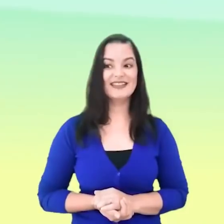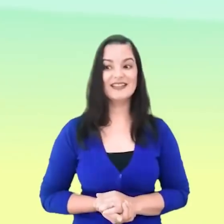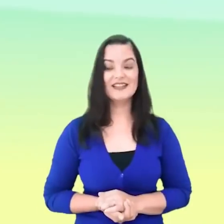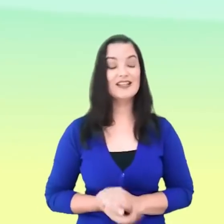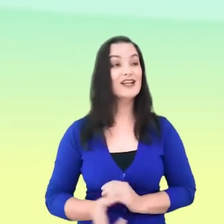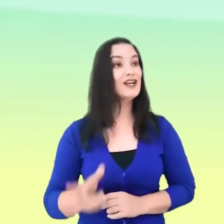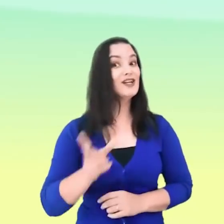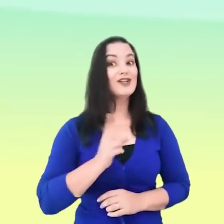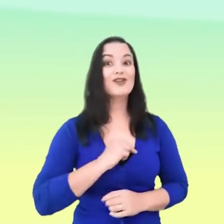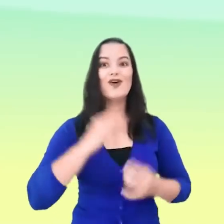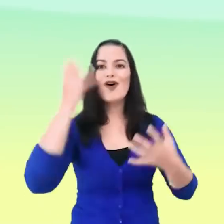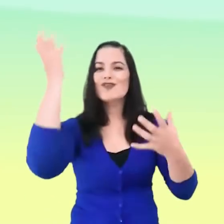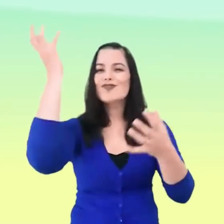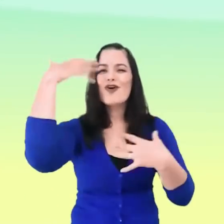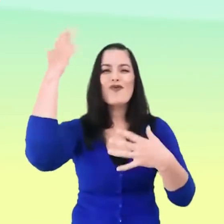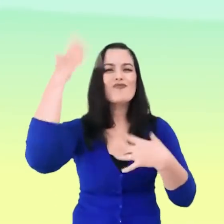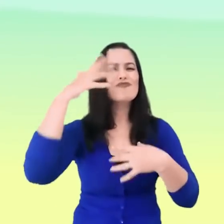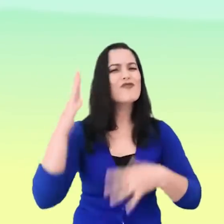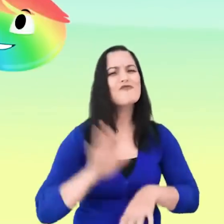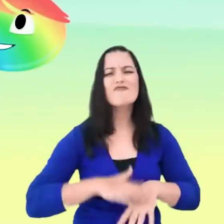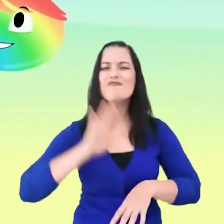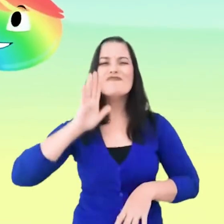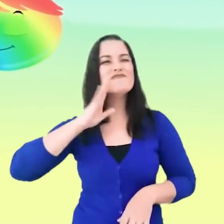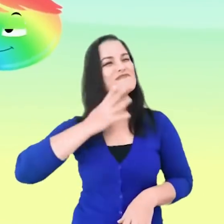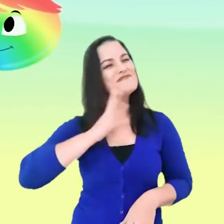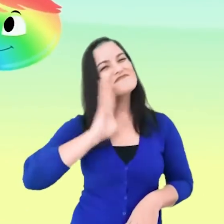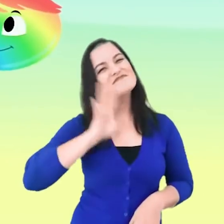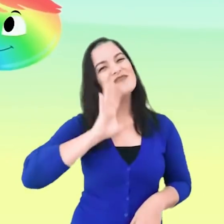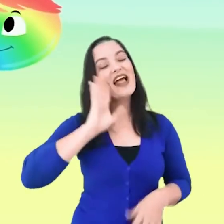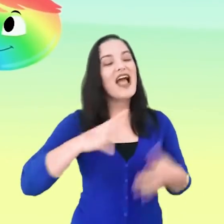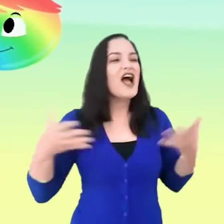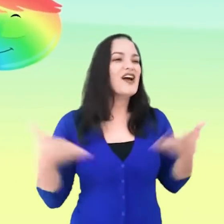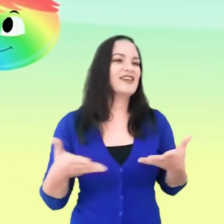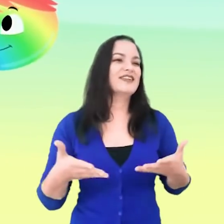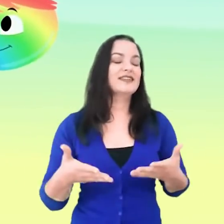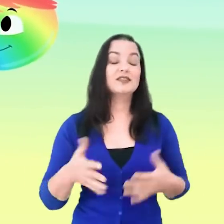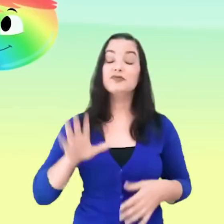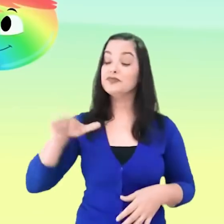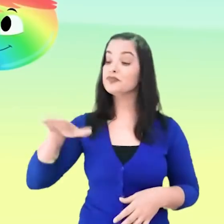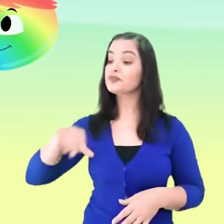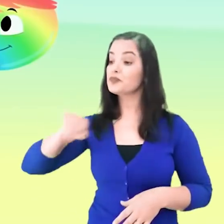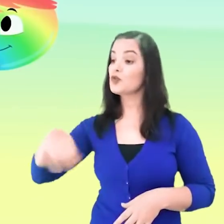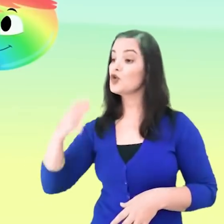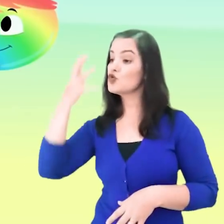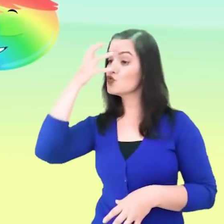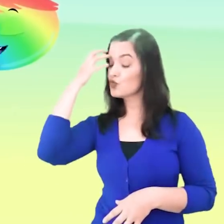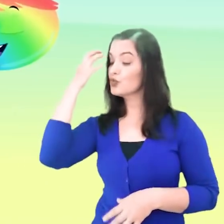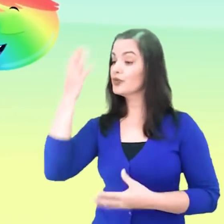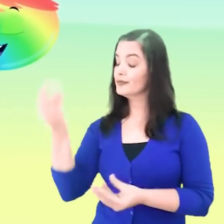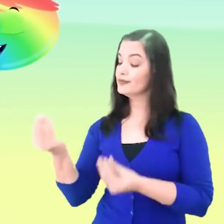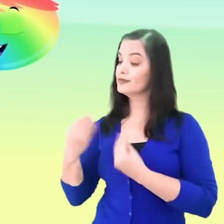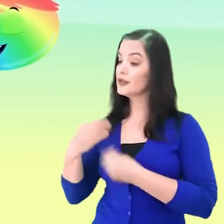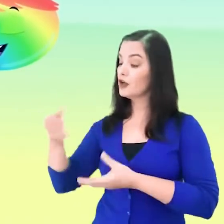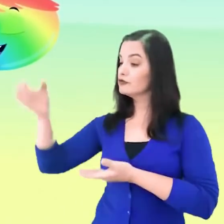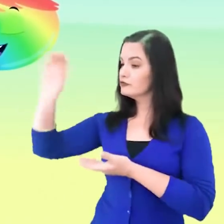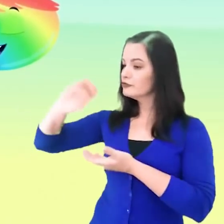Foi o banho mais legal de todos. Júpiter, passa pra mim o shampoo de raios de sol, por